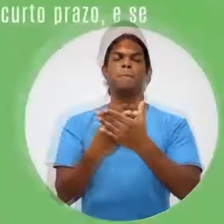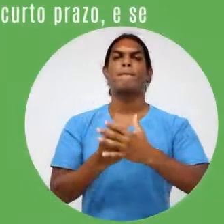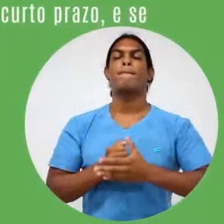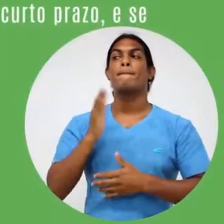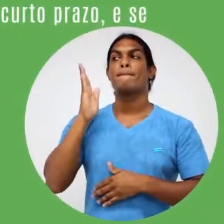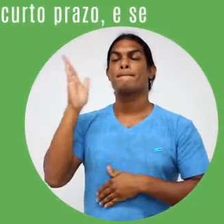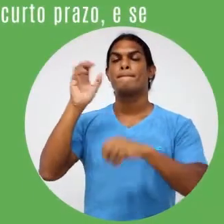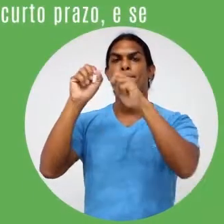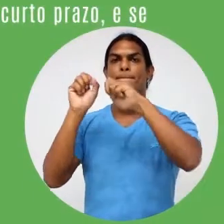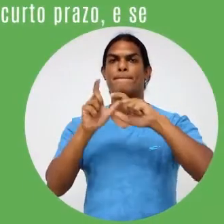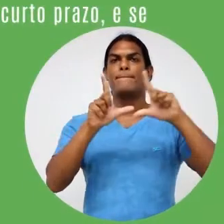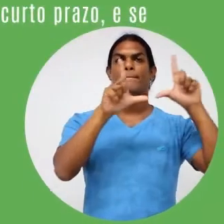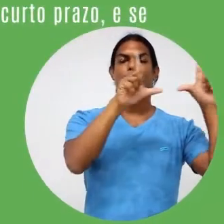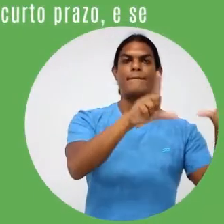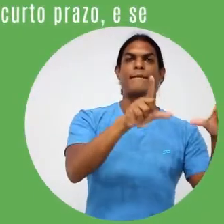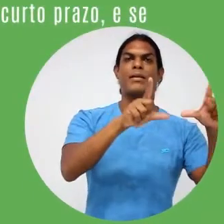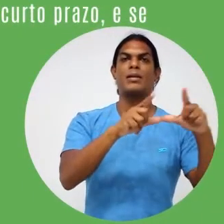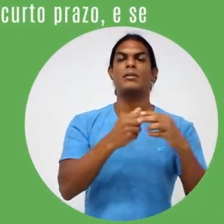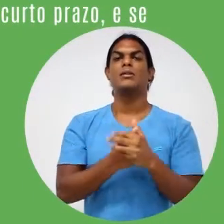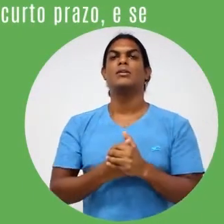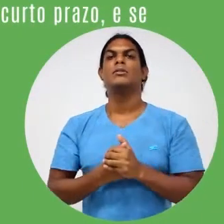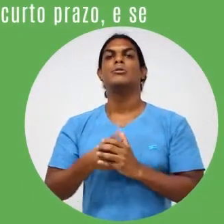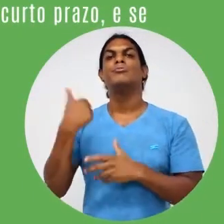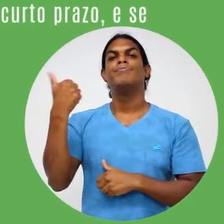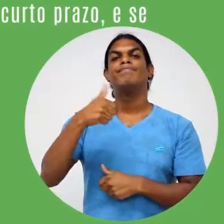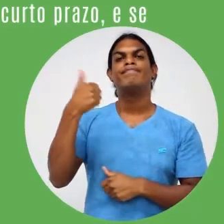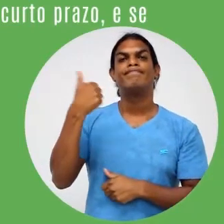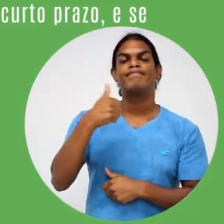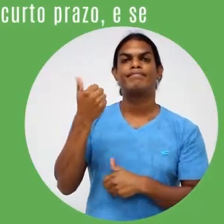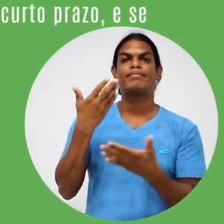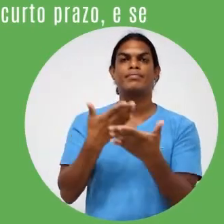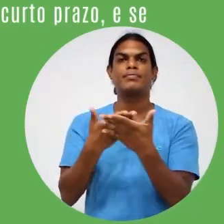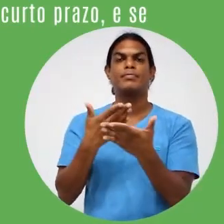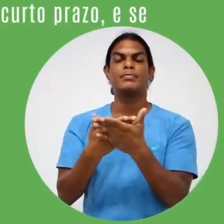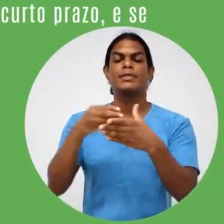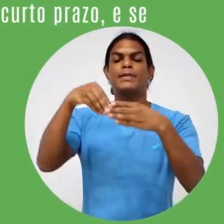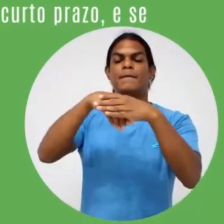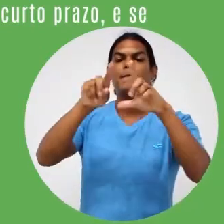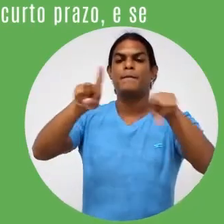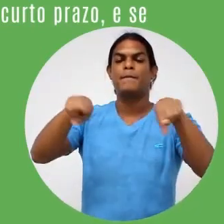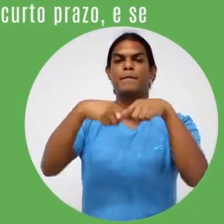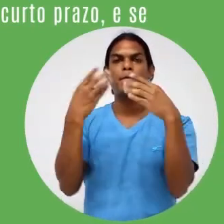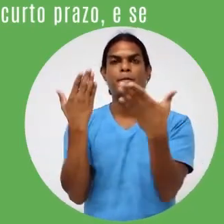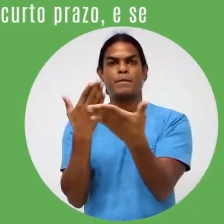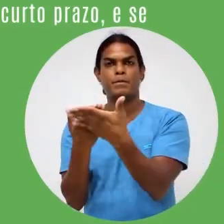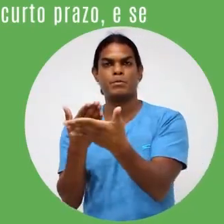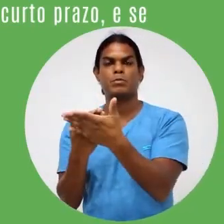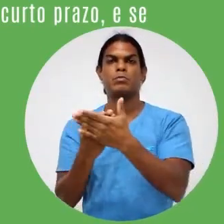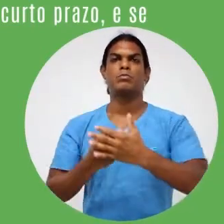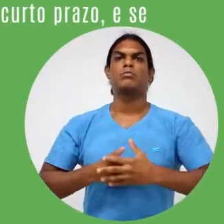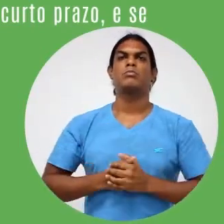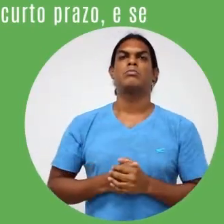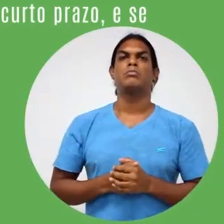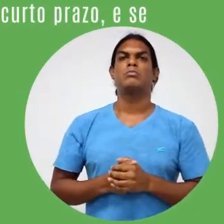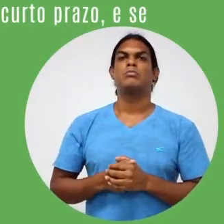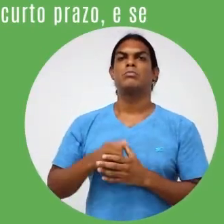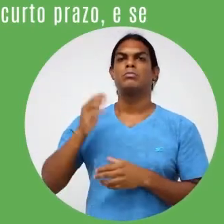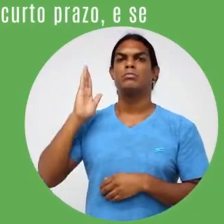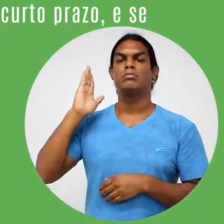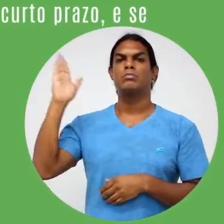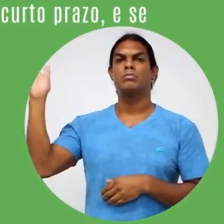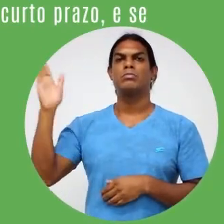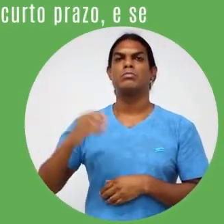nosso quadro, vamos à primeira abordagem de audiovisuais em sala de aula. Então, as primeiras aproximações